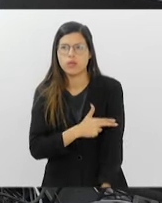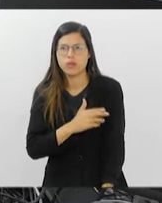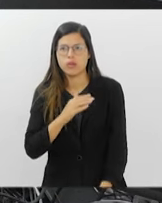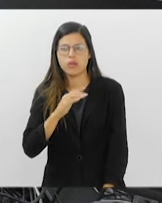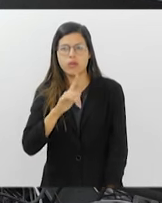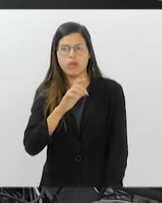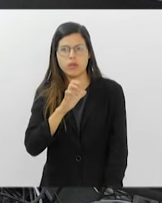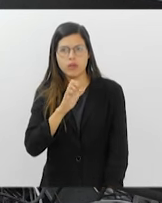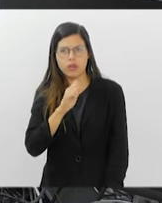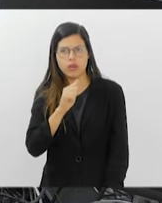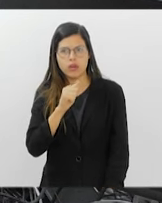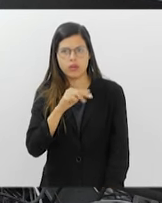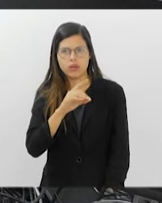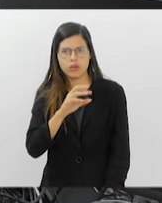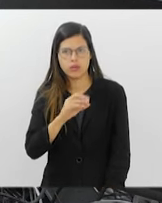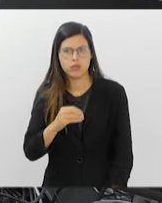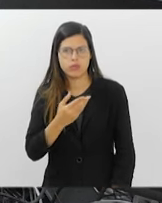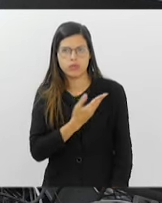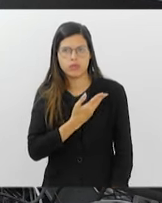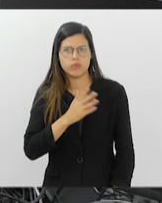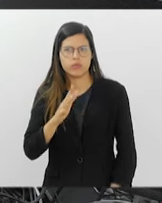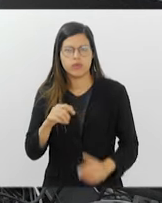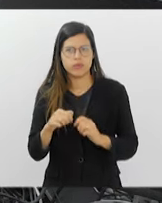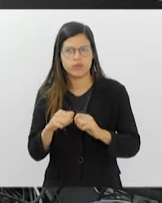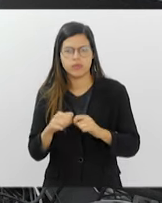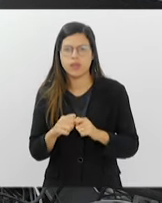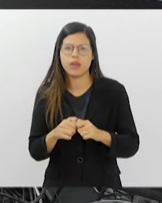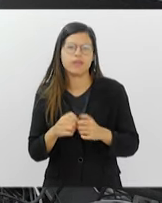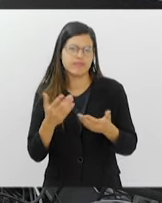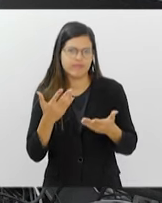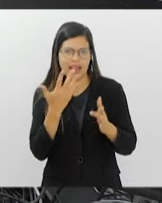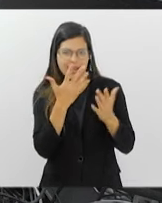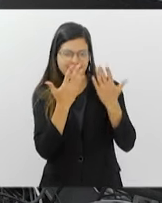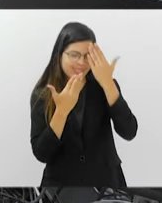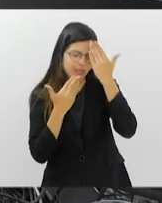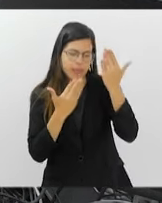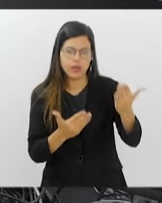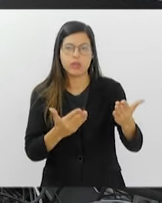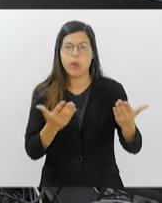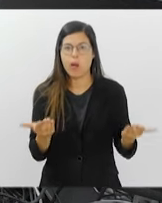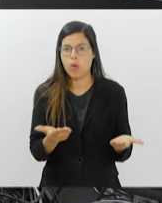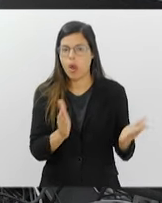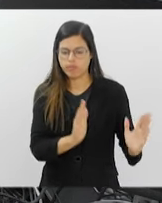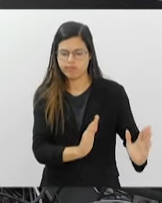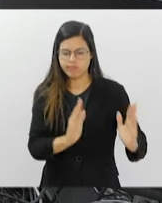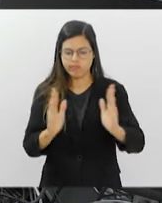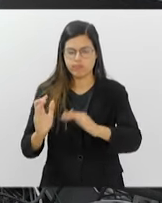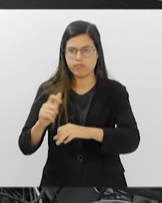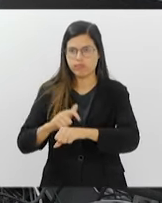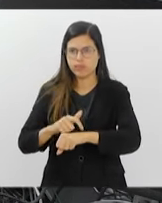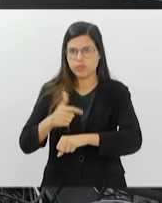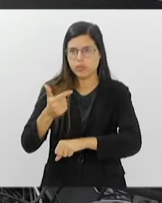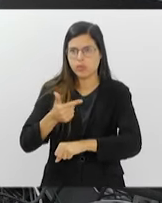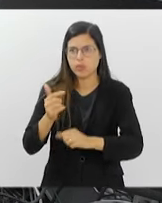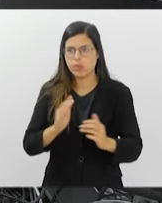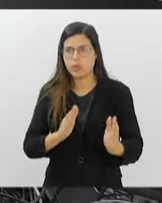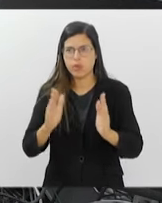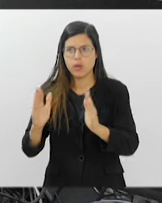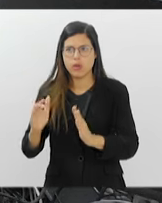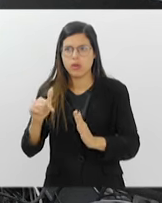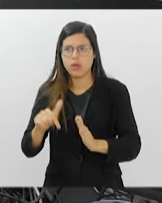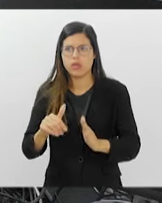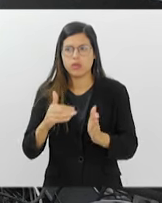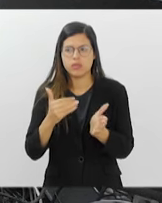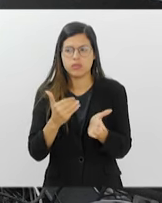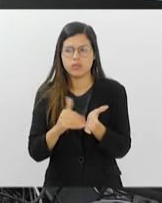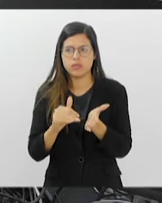elogios eu quero agora passar pro segundo bloco e esse segundo bloco nós vamos eh perguntar ao secretário